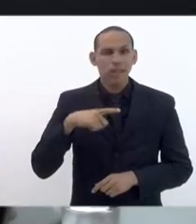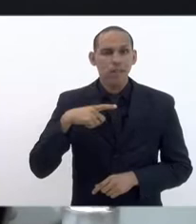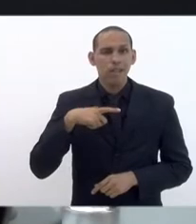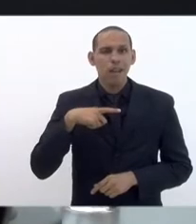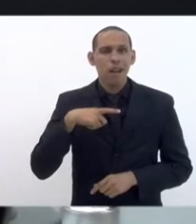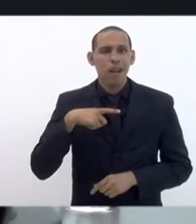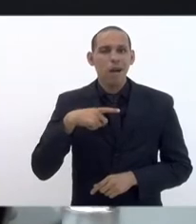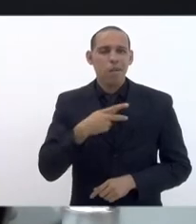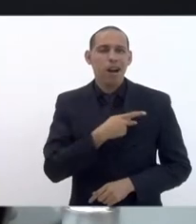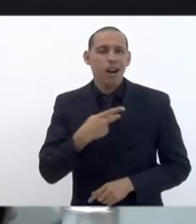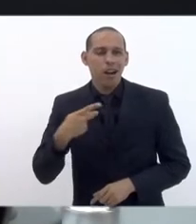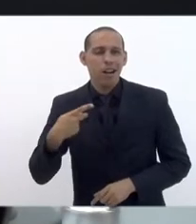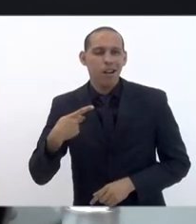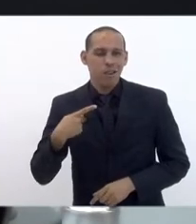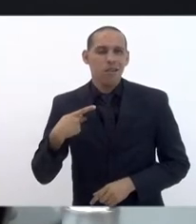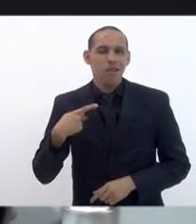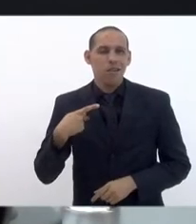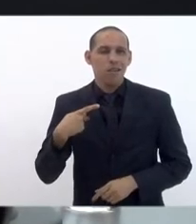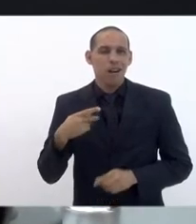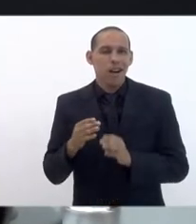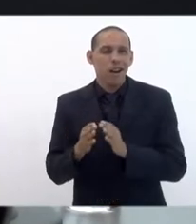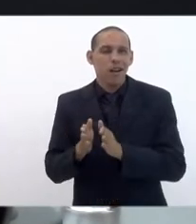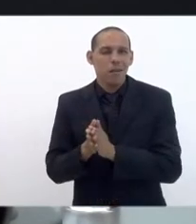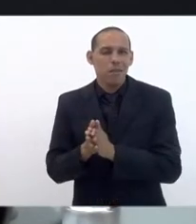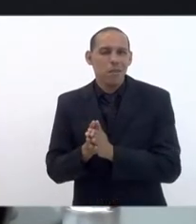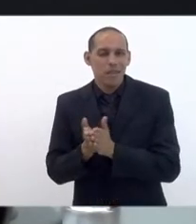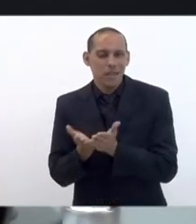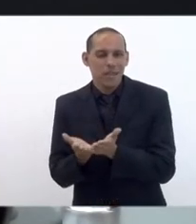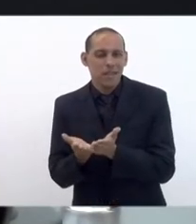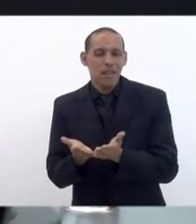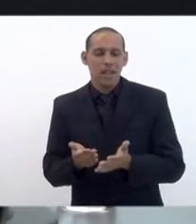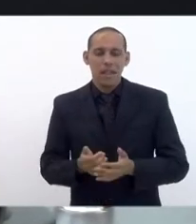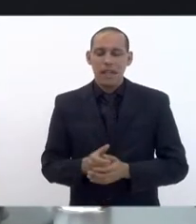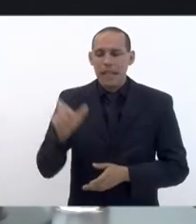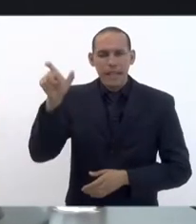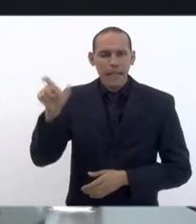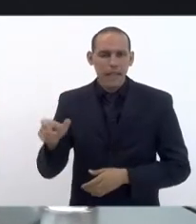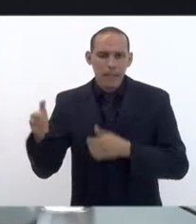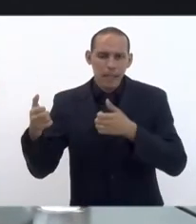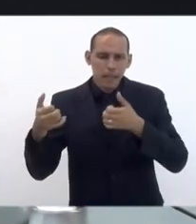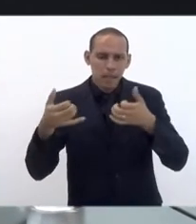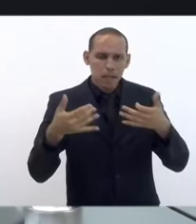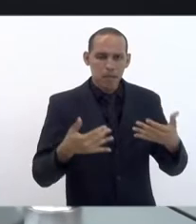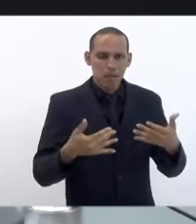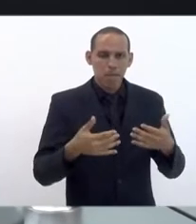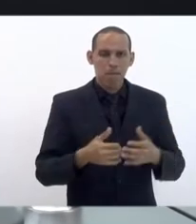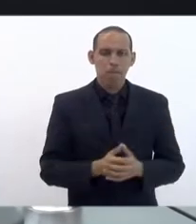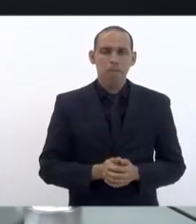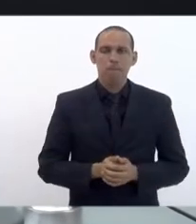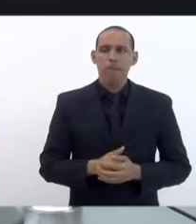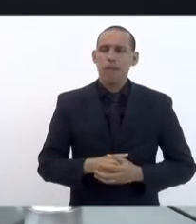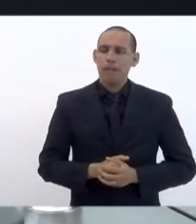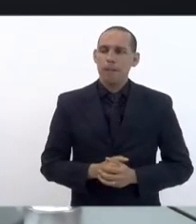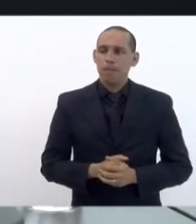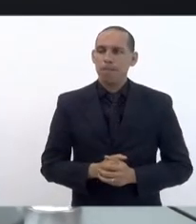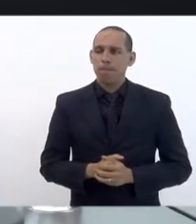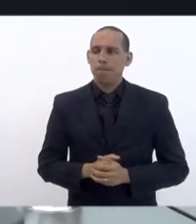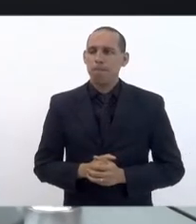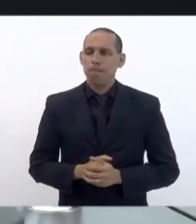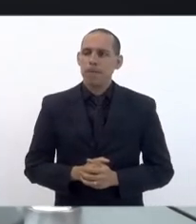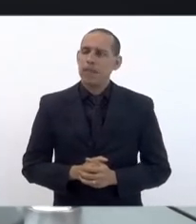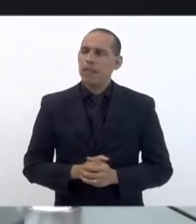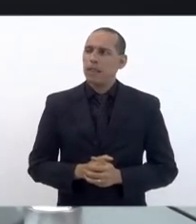evangélico. E ele apresentava a seguinte questão, não no Estado. Na